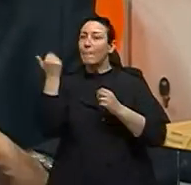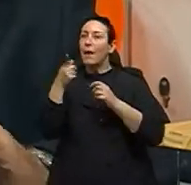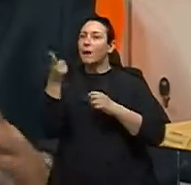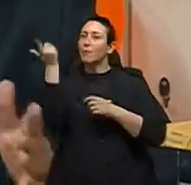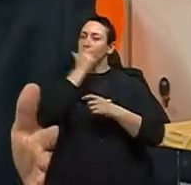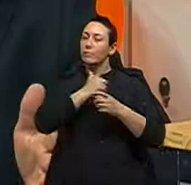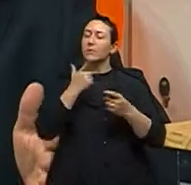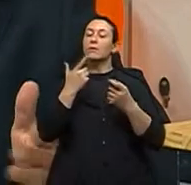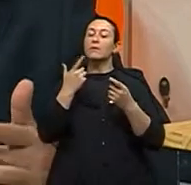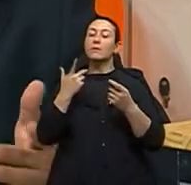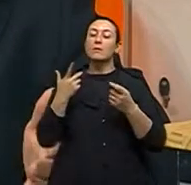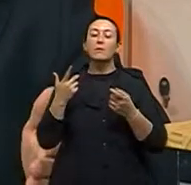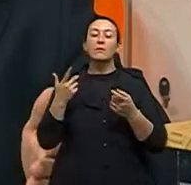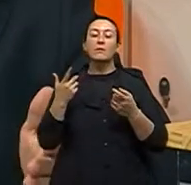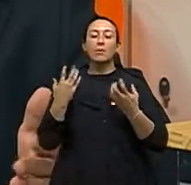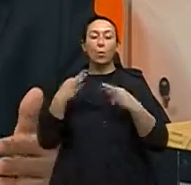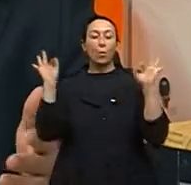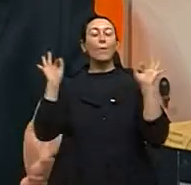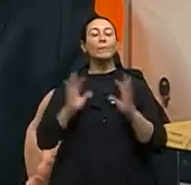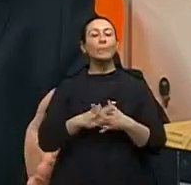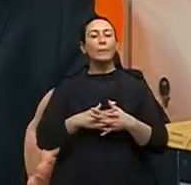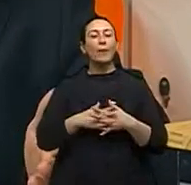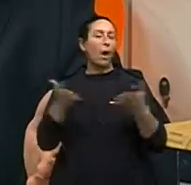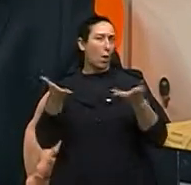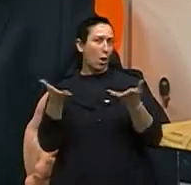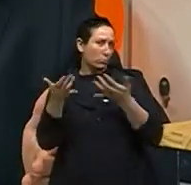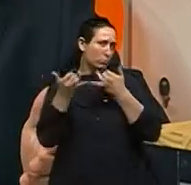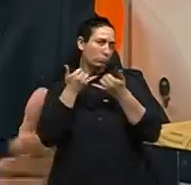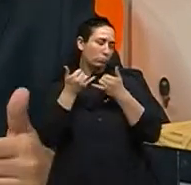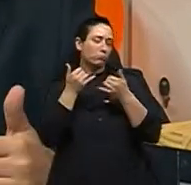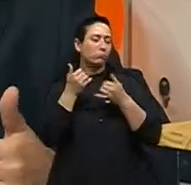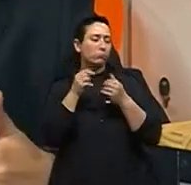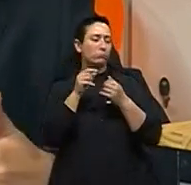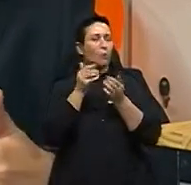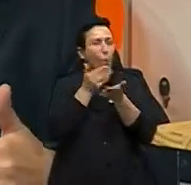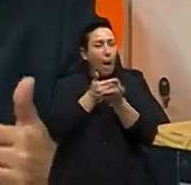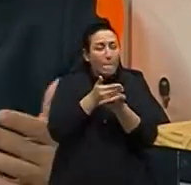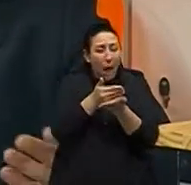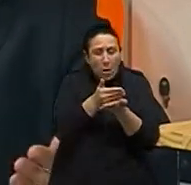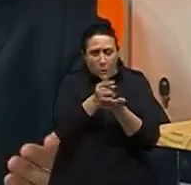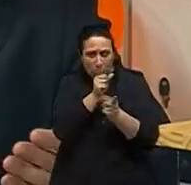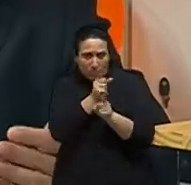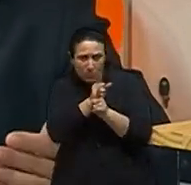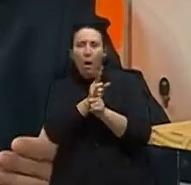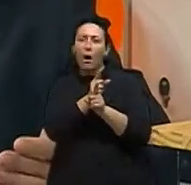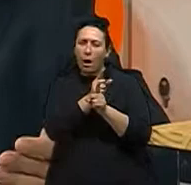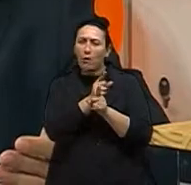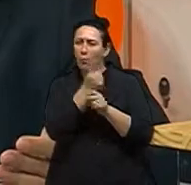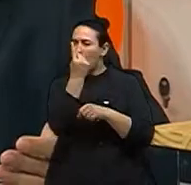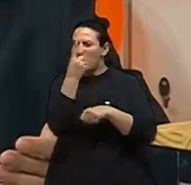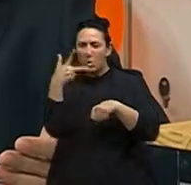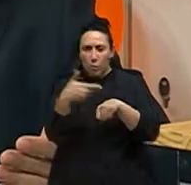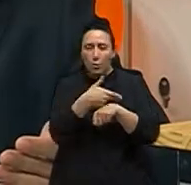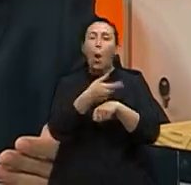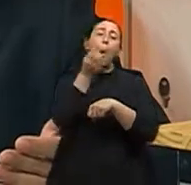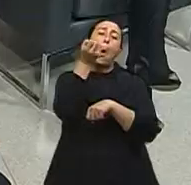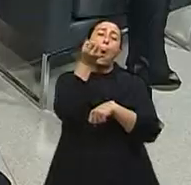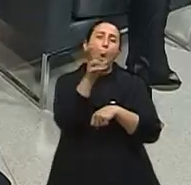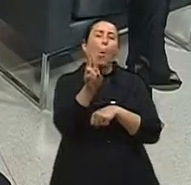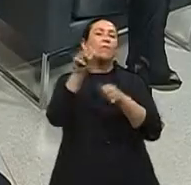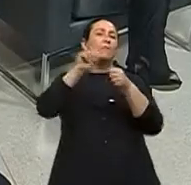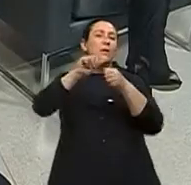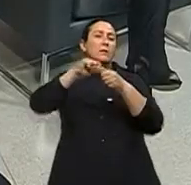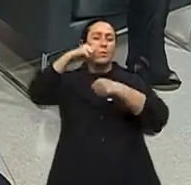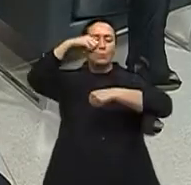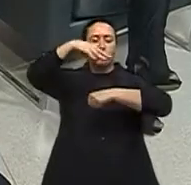eh inicialmente quando se faz o diagnóstico e é um tumor Inicial pode se considerar ou uma cirurgia ou uma radi terapia